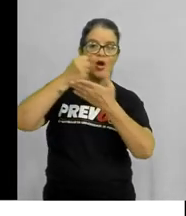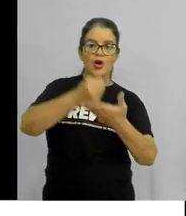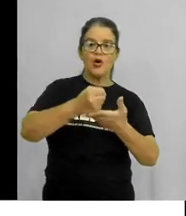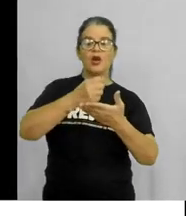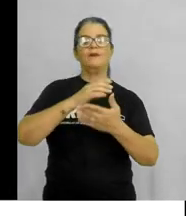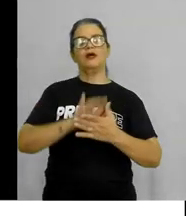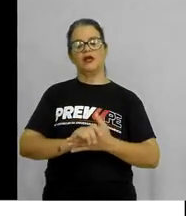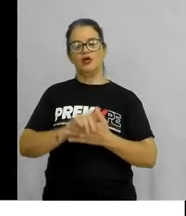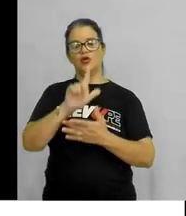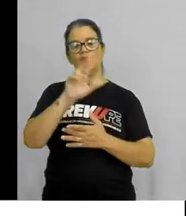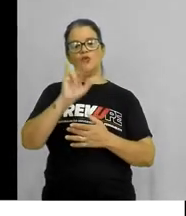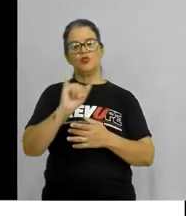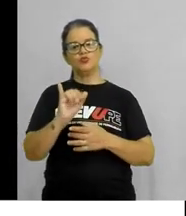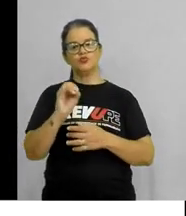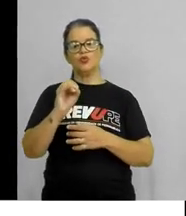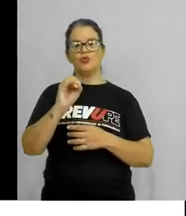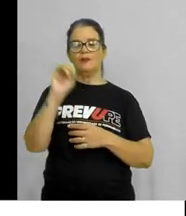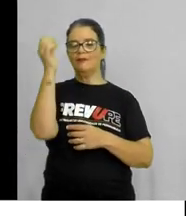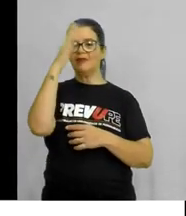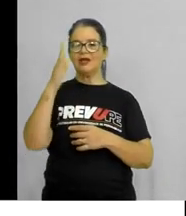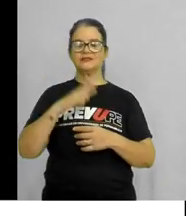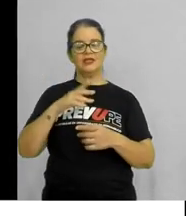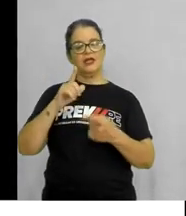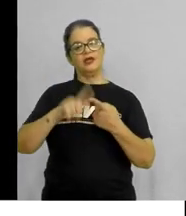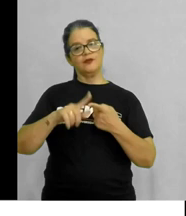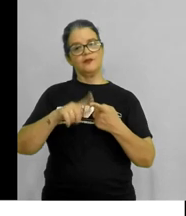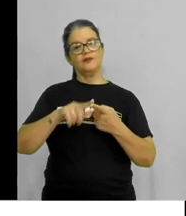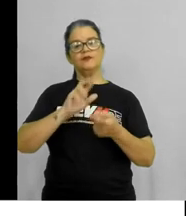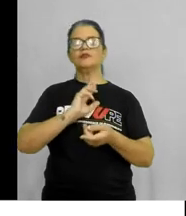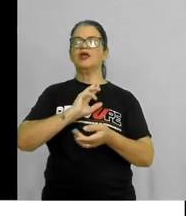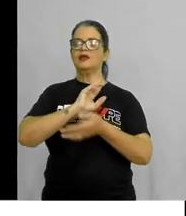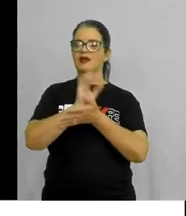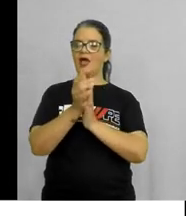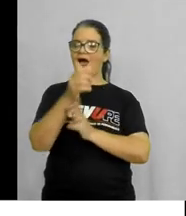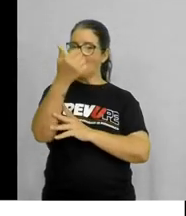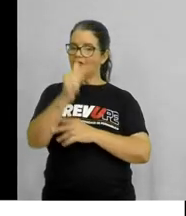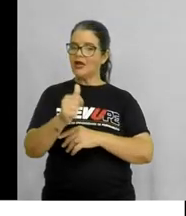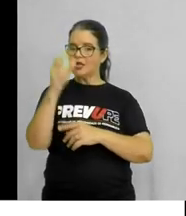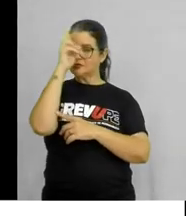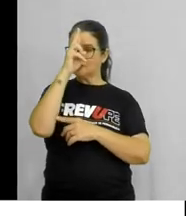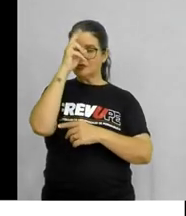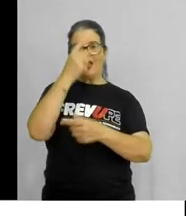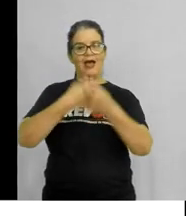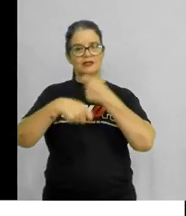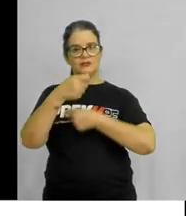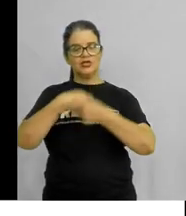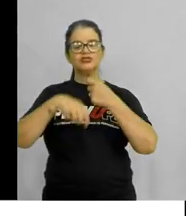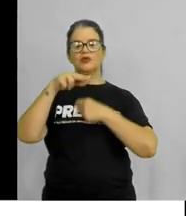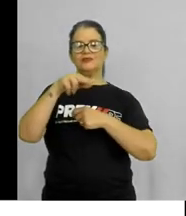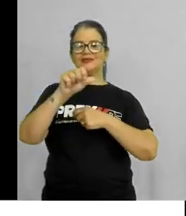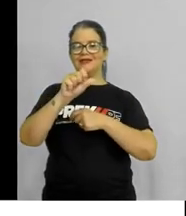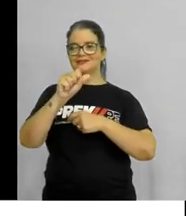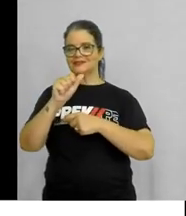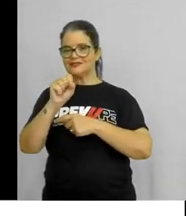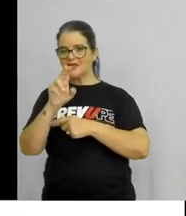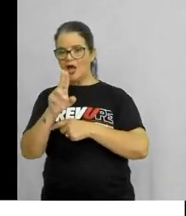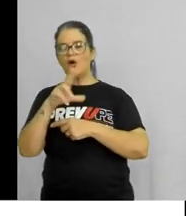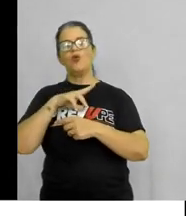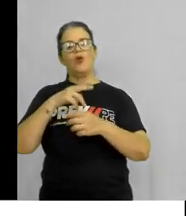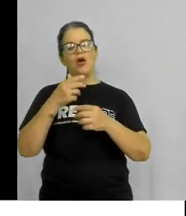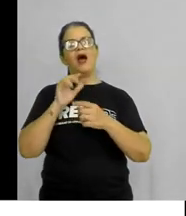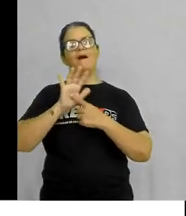dos luso brasileiros na avaliação de historiadores a administração naal apresentou as